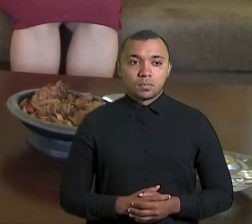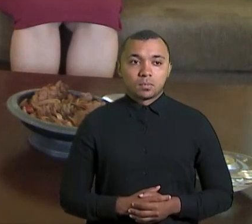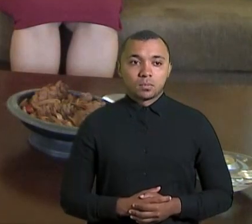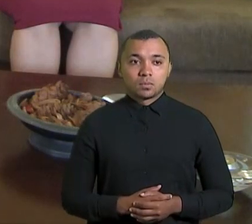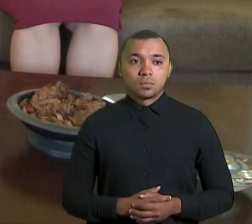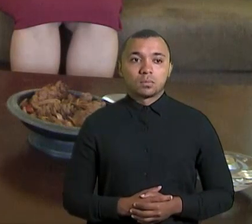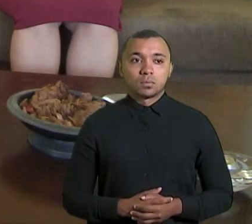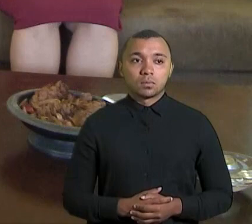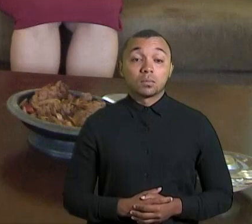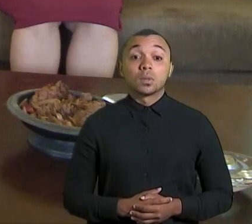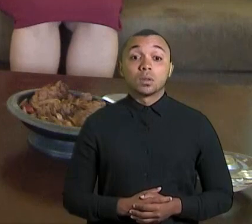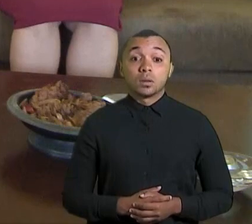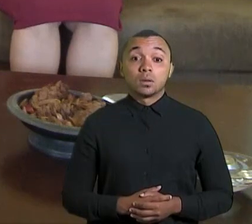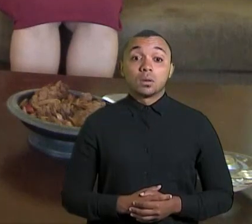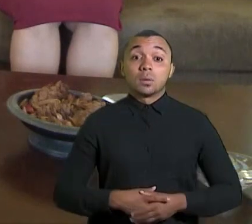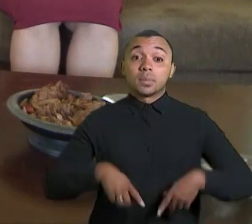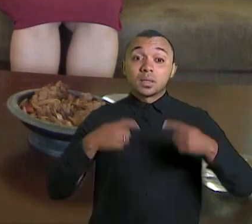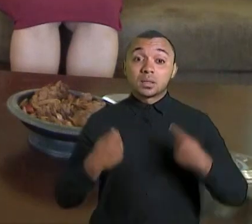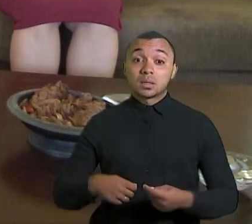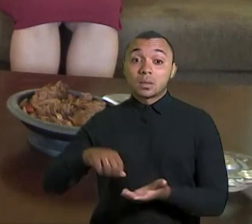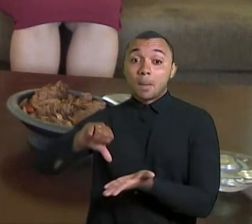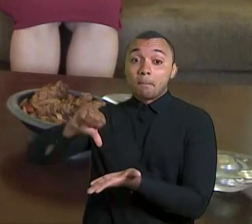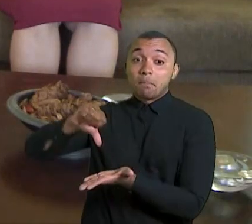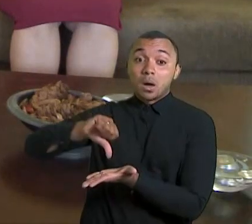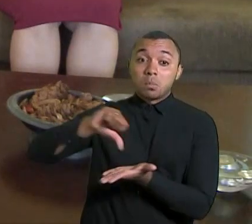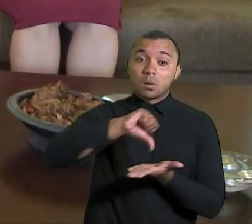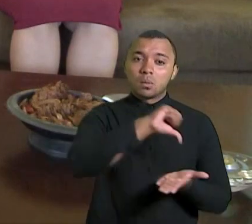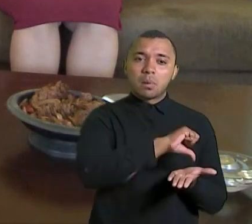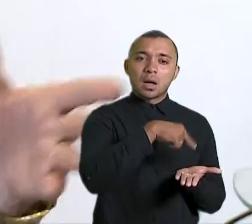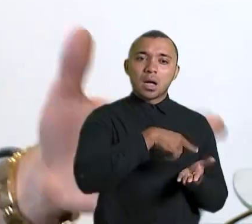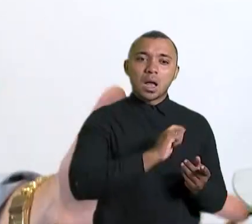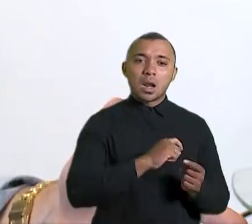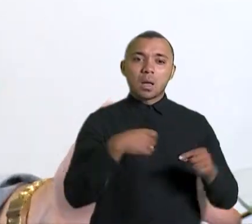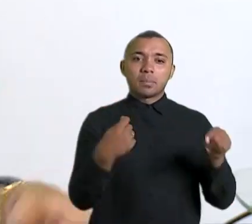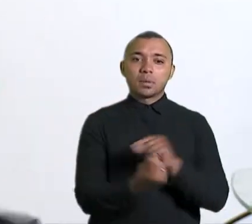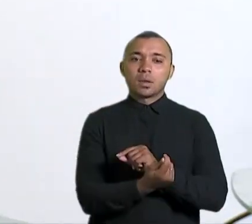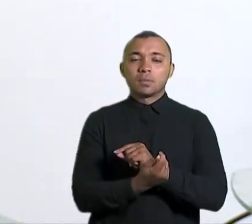da necessidade de ter equipamentos, né, que possam ser regulados, por exemplo,